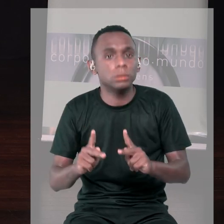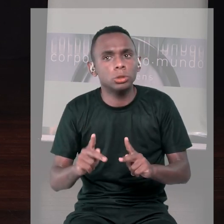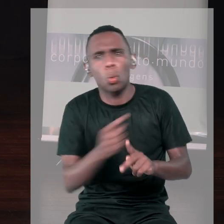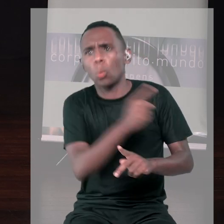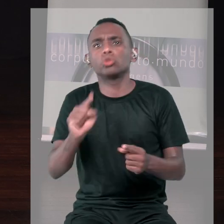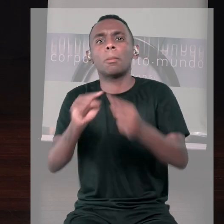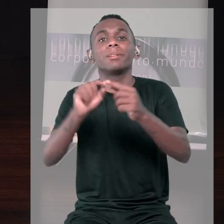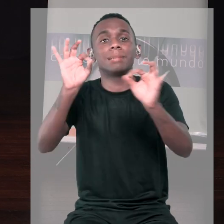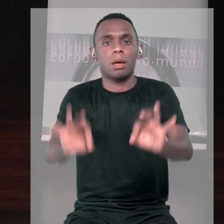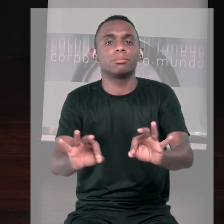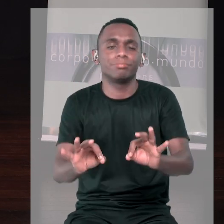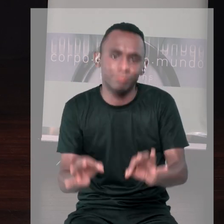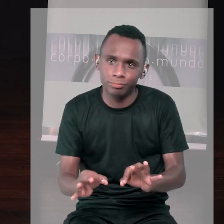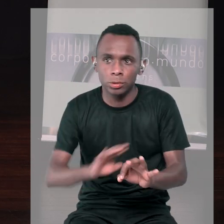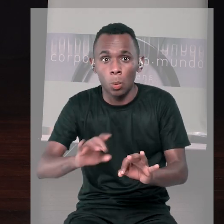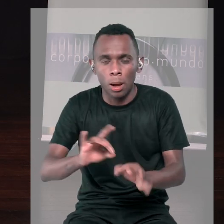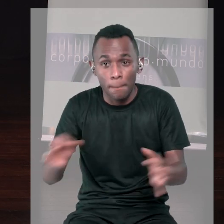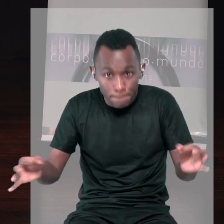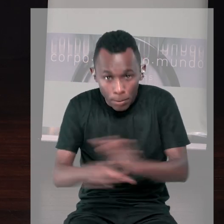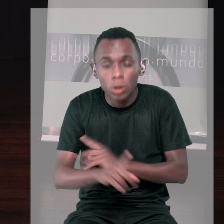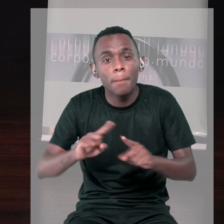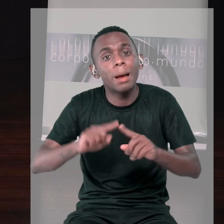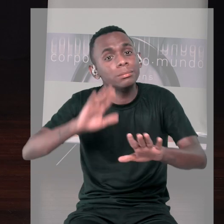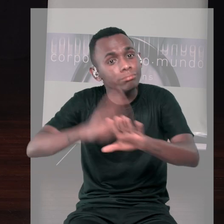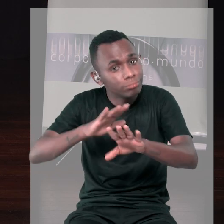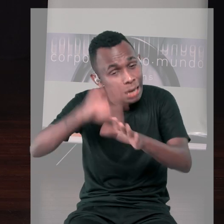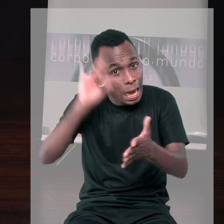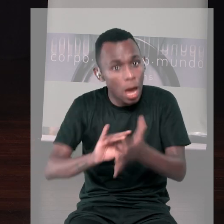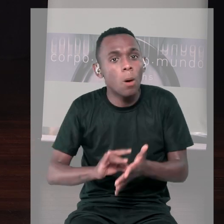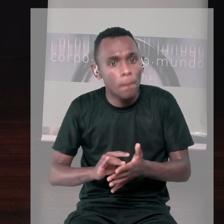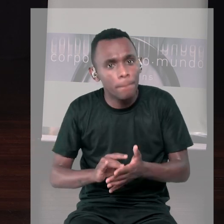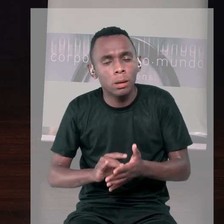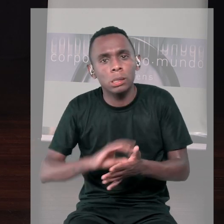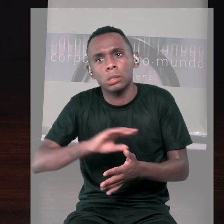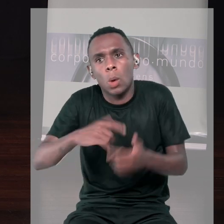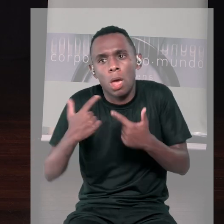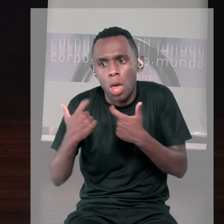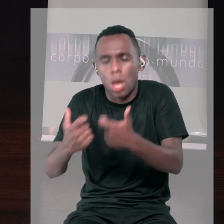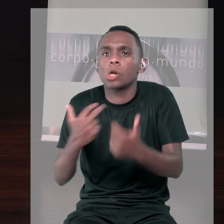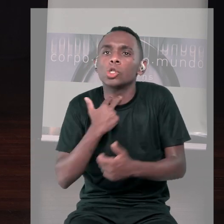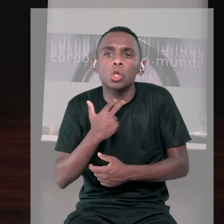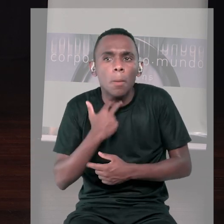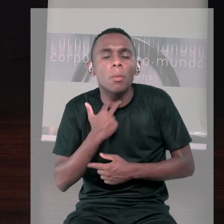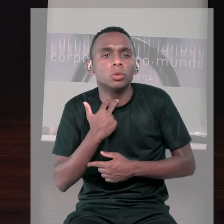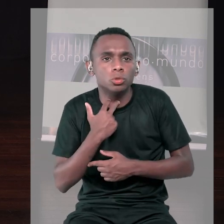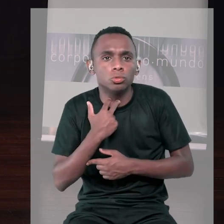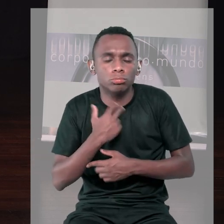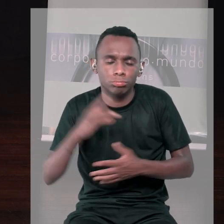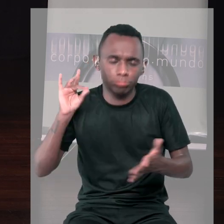objetivo real. Não absoluto, mas real para guerras que não podem vir a ser